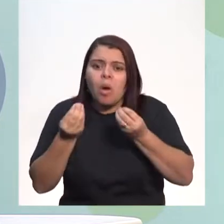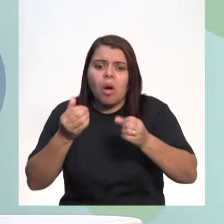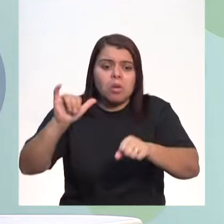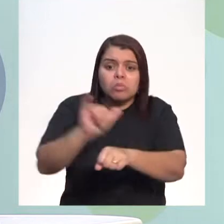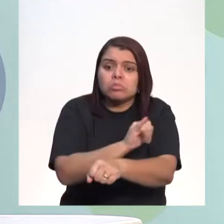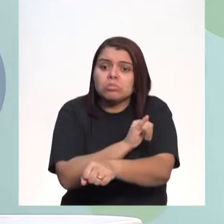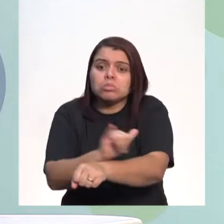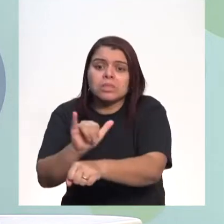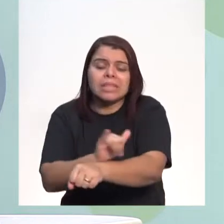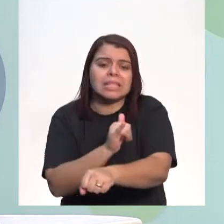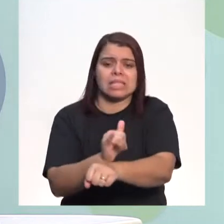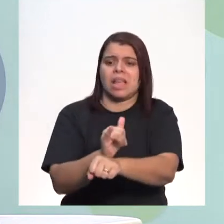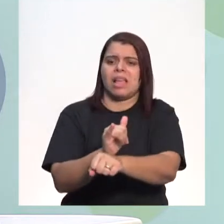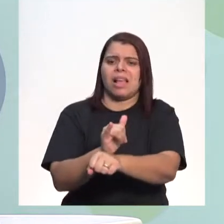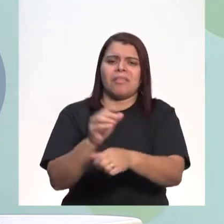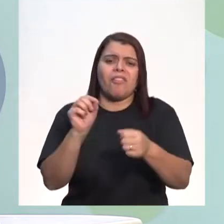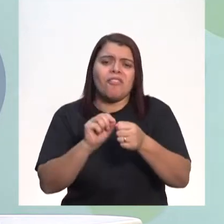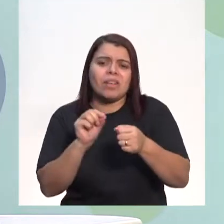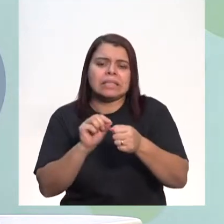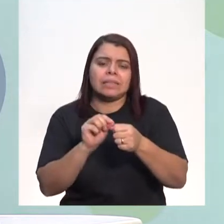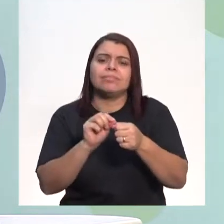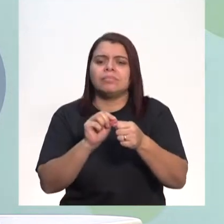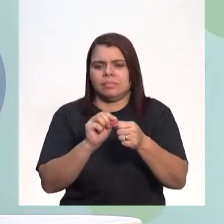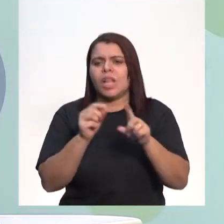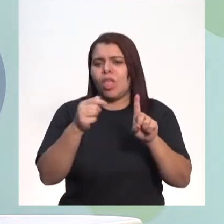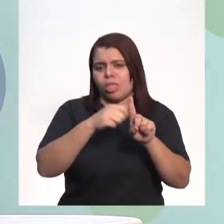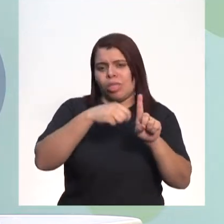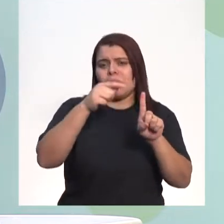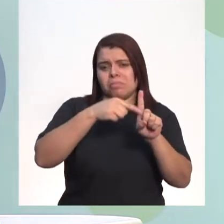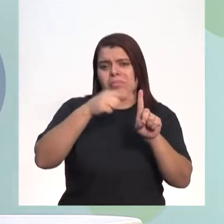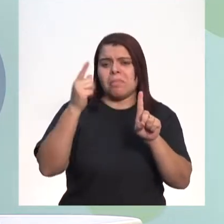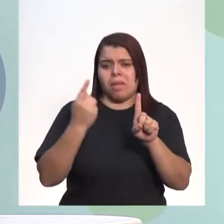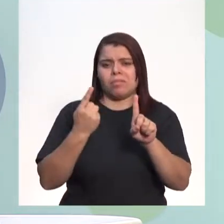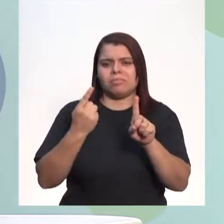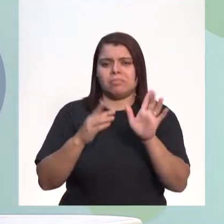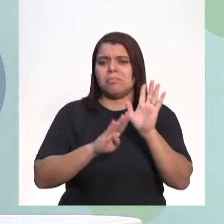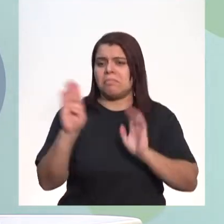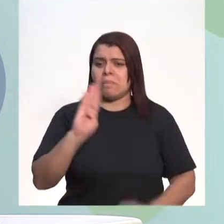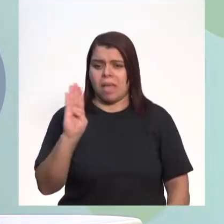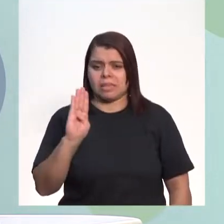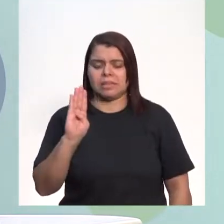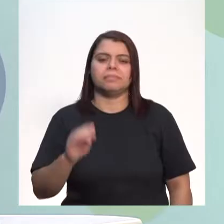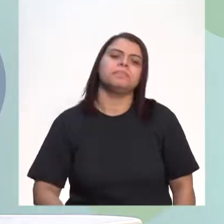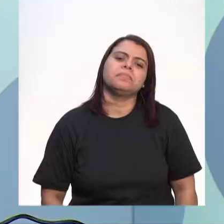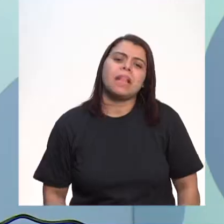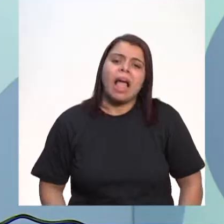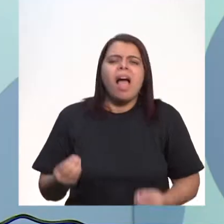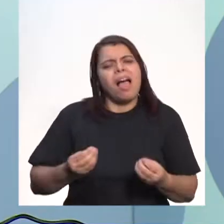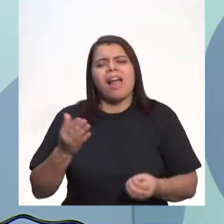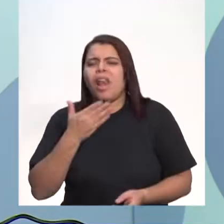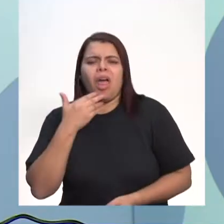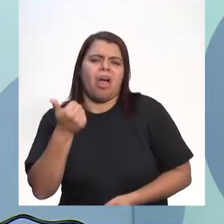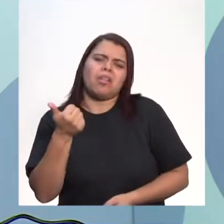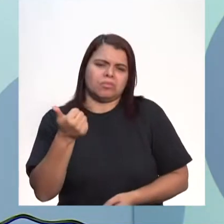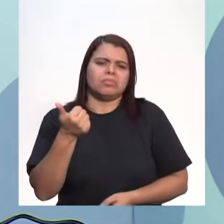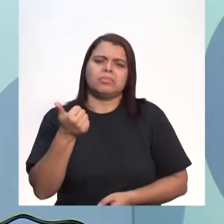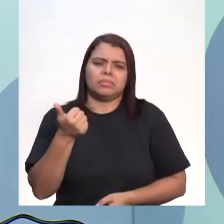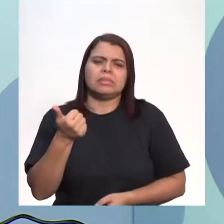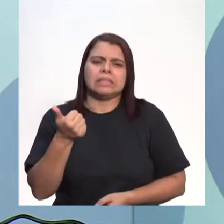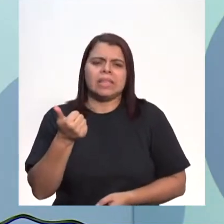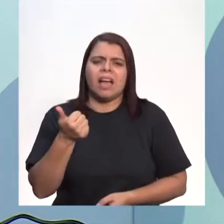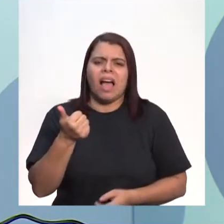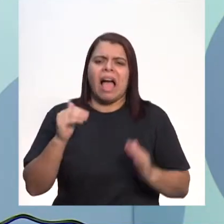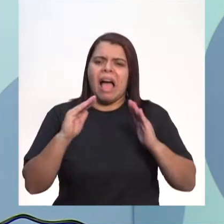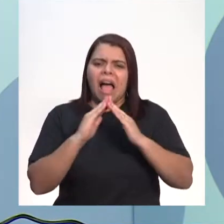serem desenvolvidas nesse primeiro bimestre. Claro que a escola, a diretoria de ensino, tem autonomia